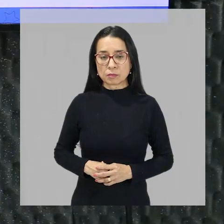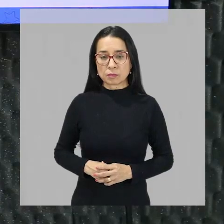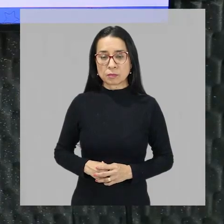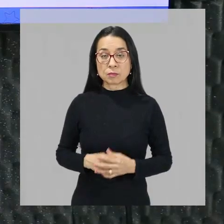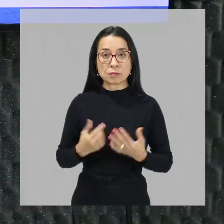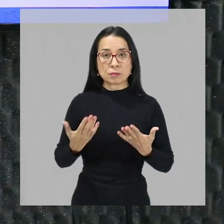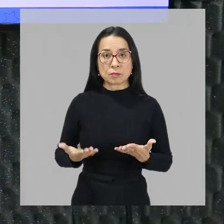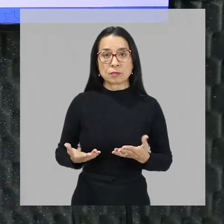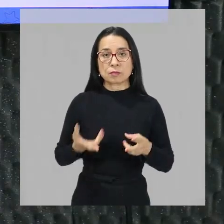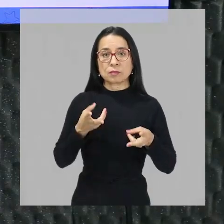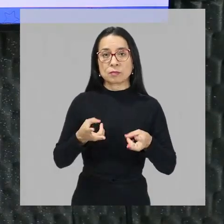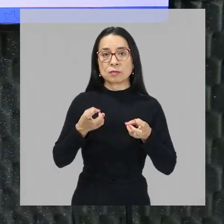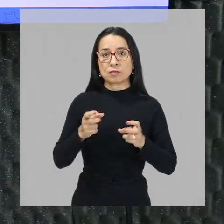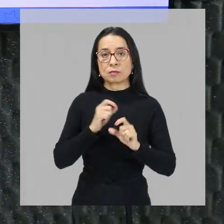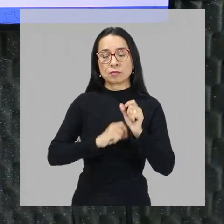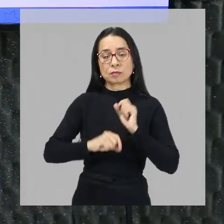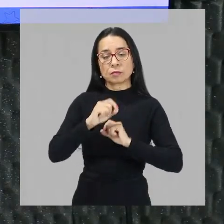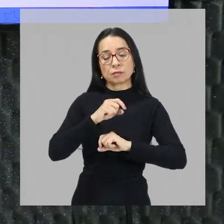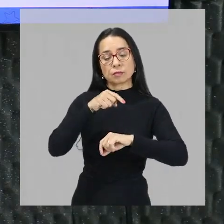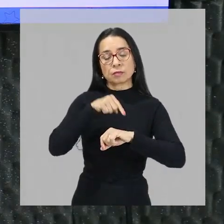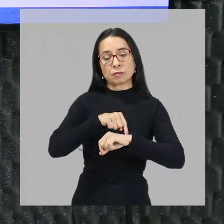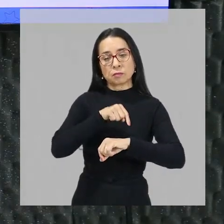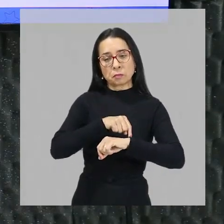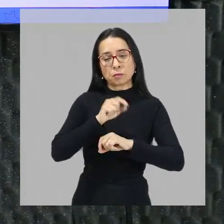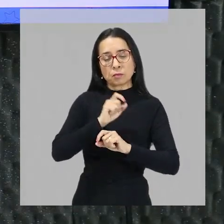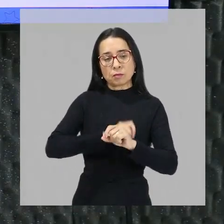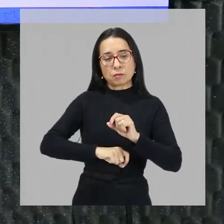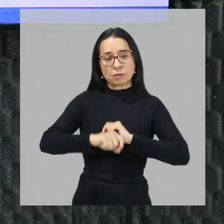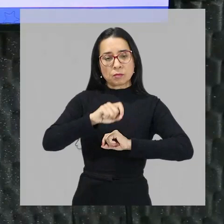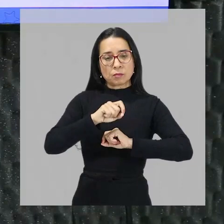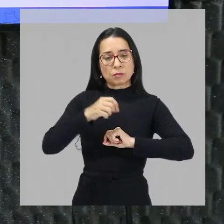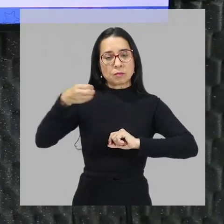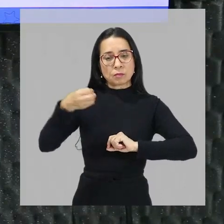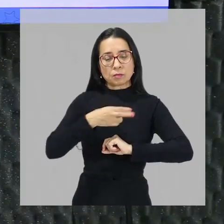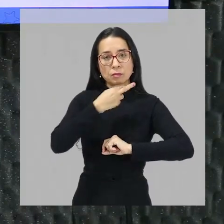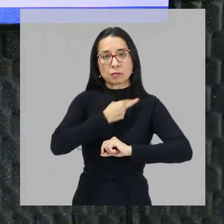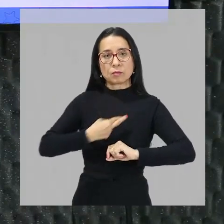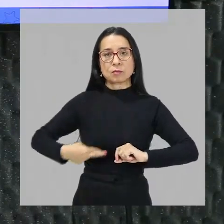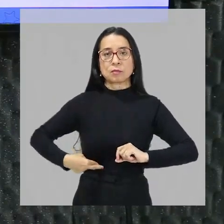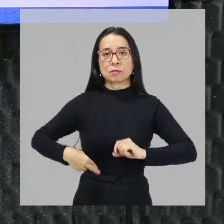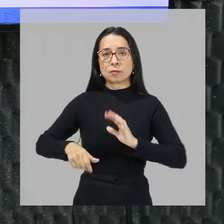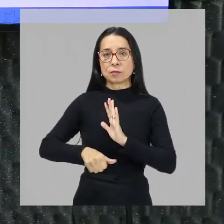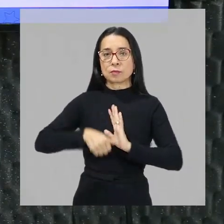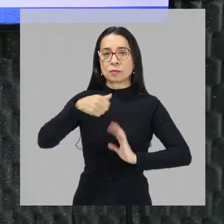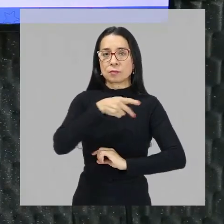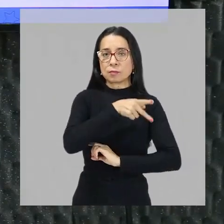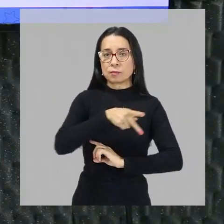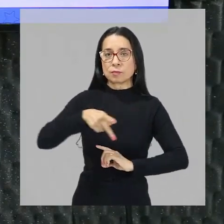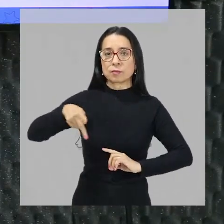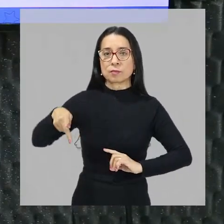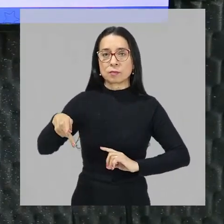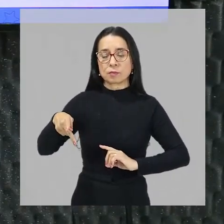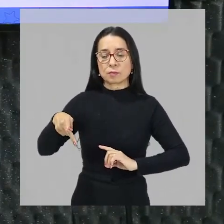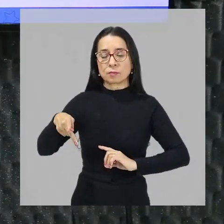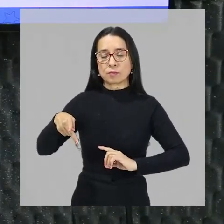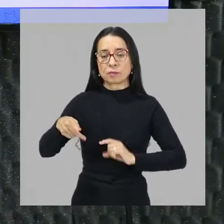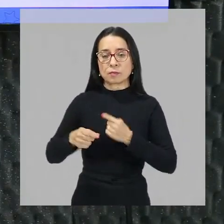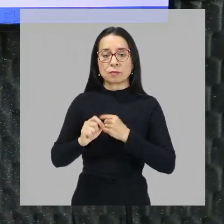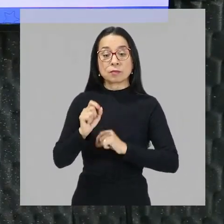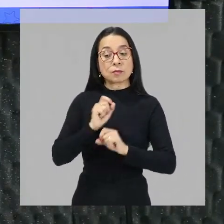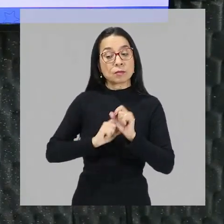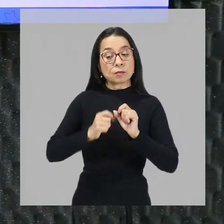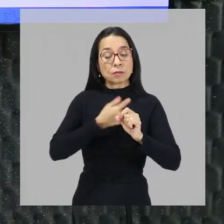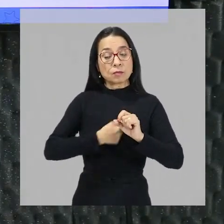Então, observe que esse momento da nova república, onde o primeiro presidente dessa nova república foi o